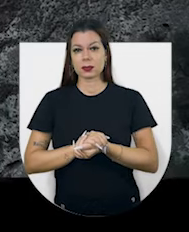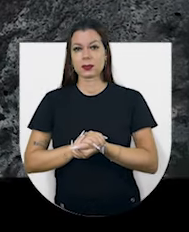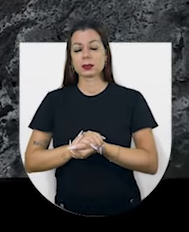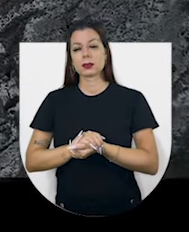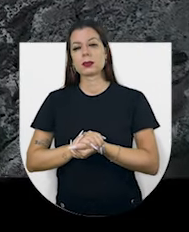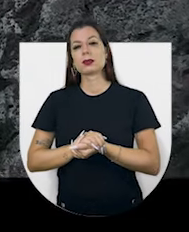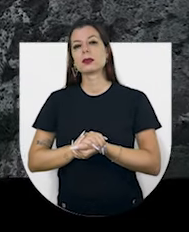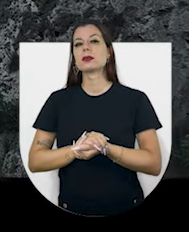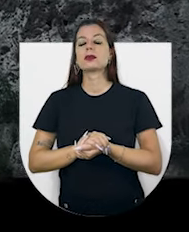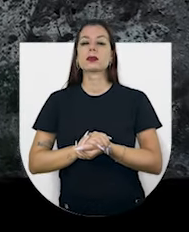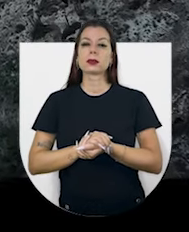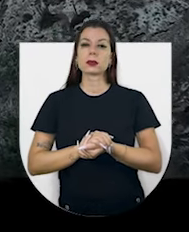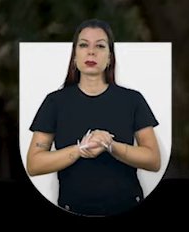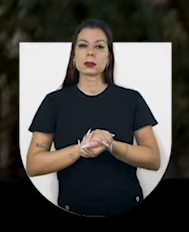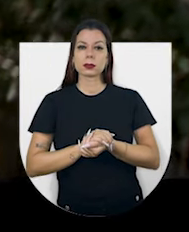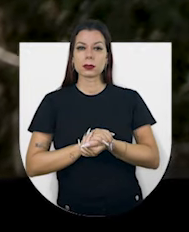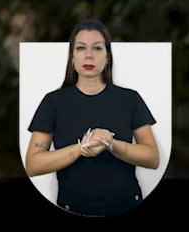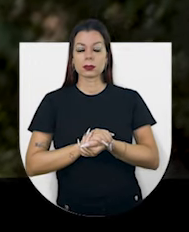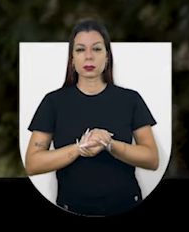pena.